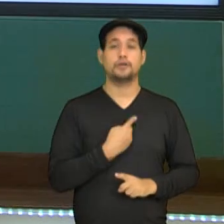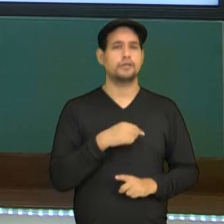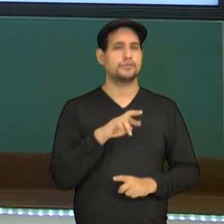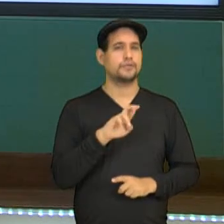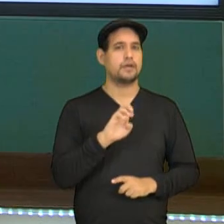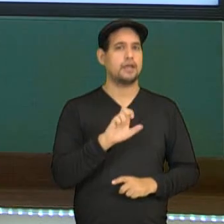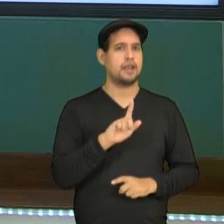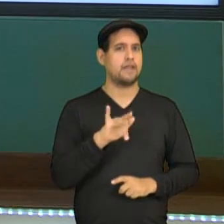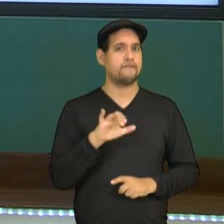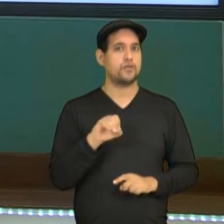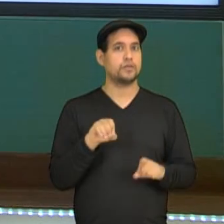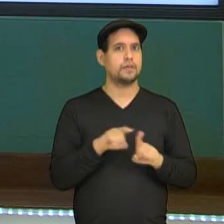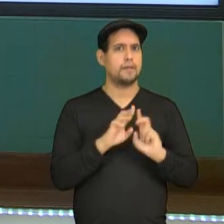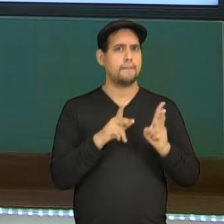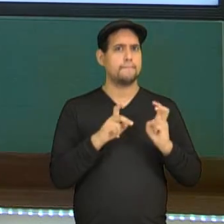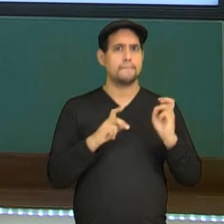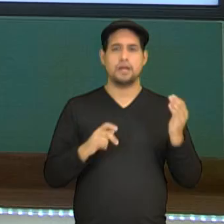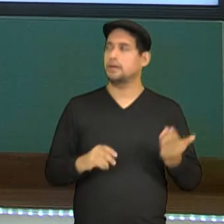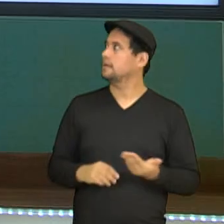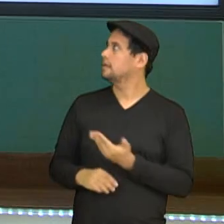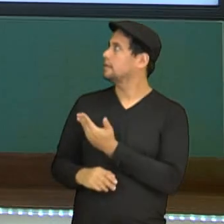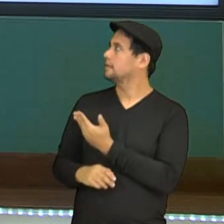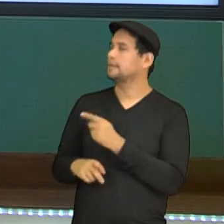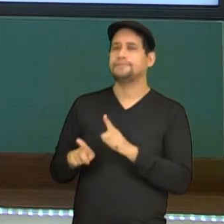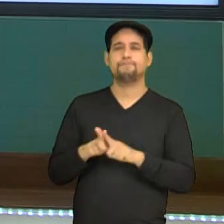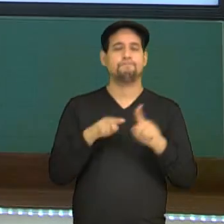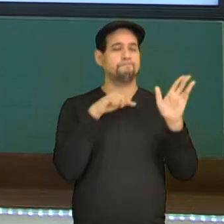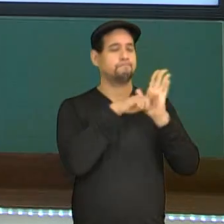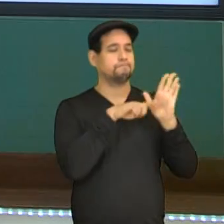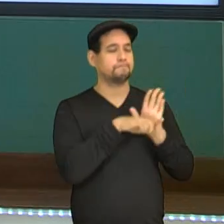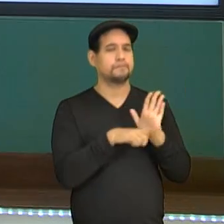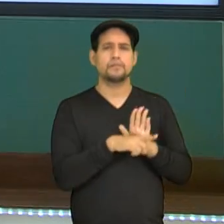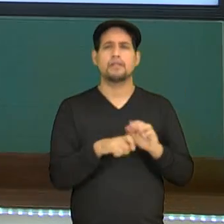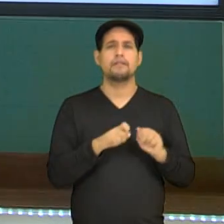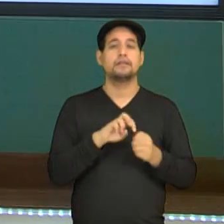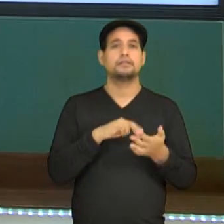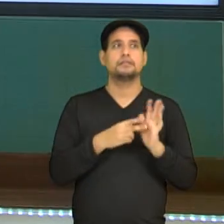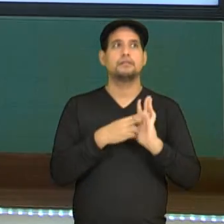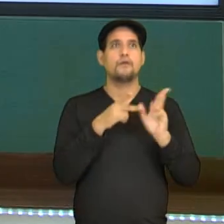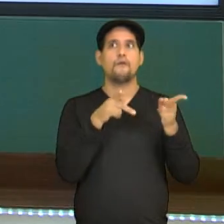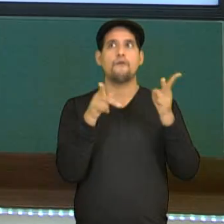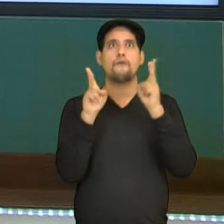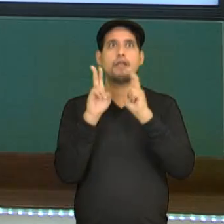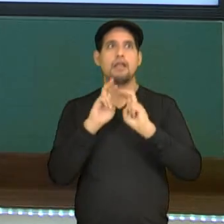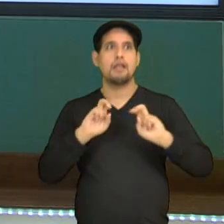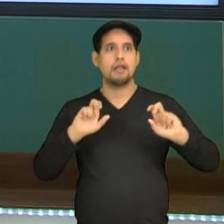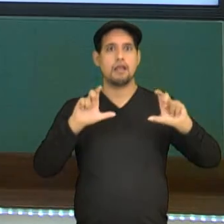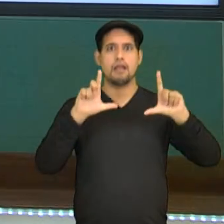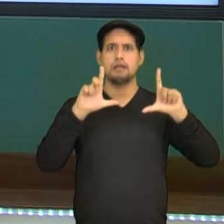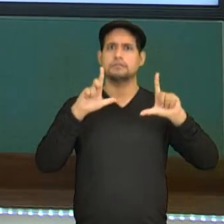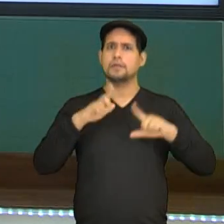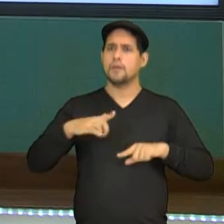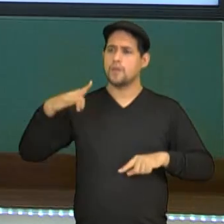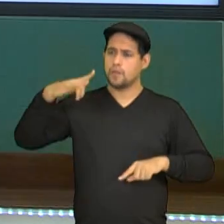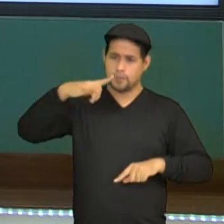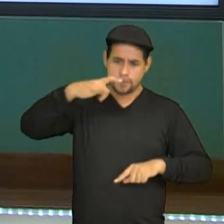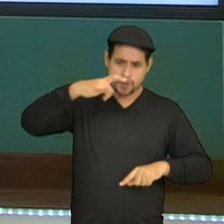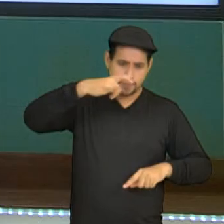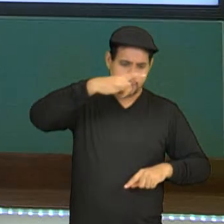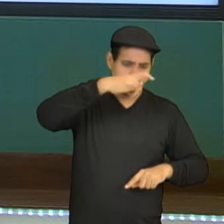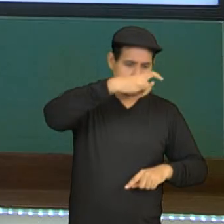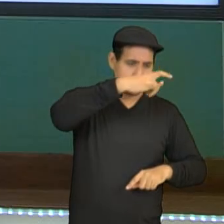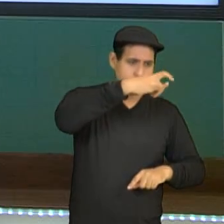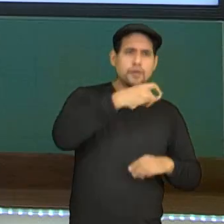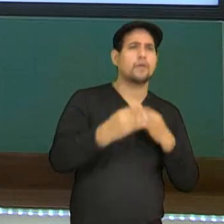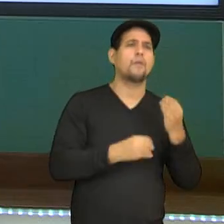território nacional. Olhando aqui, lógico que as perguntas que remetem é, olhando essa imagem de satélite, qual é a formatação do